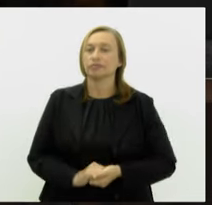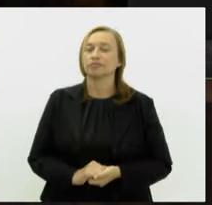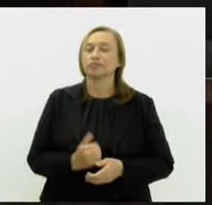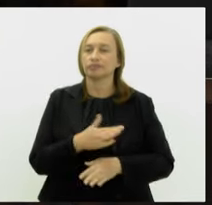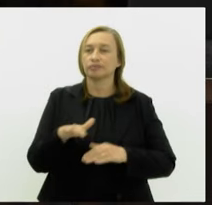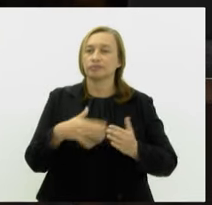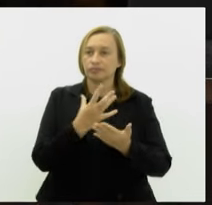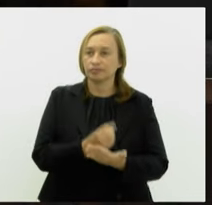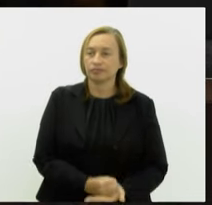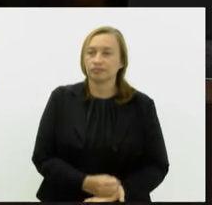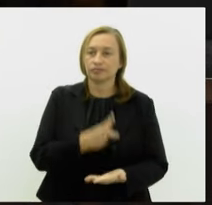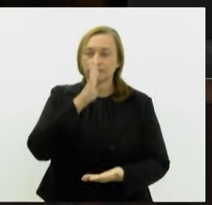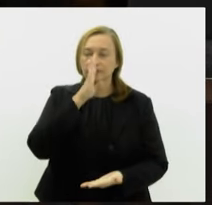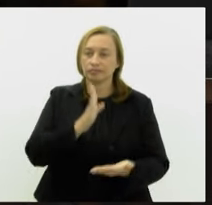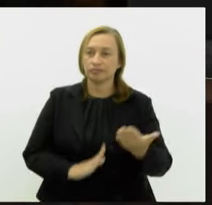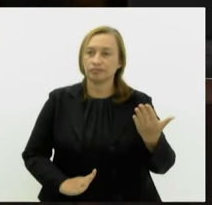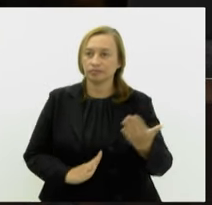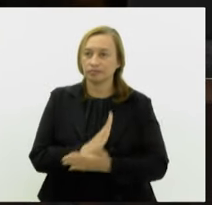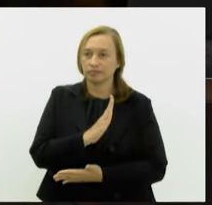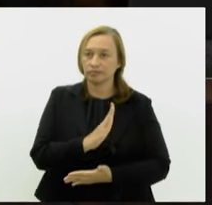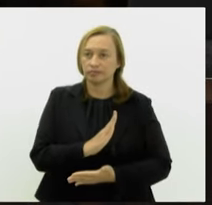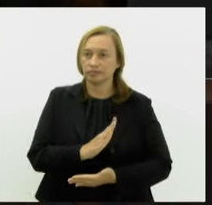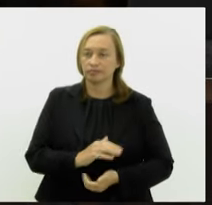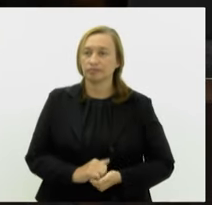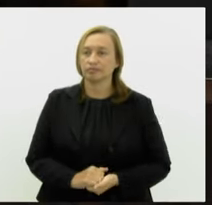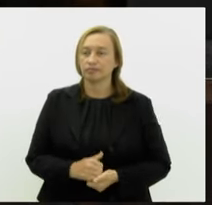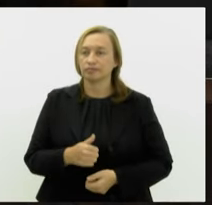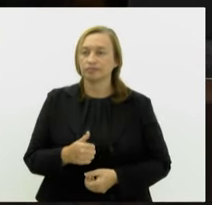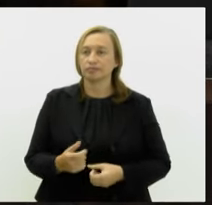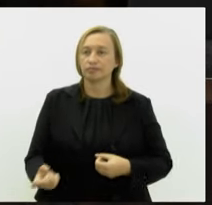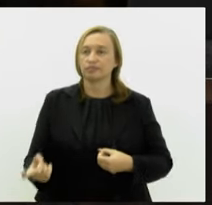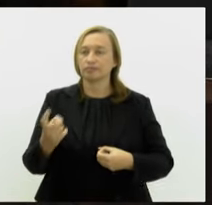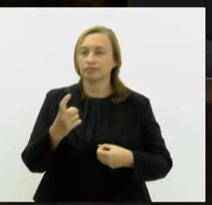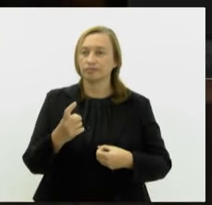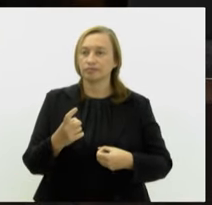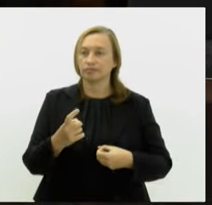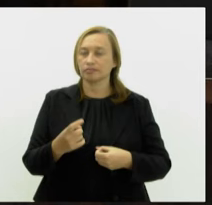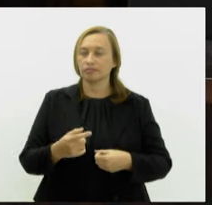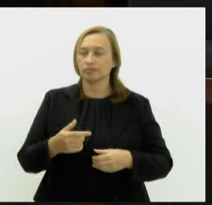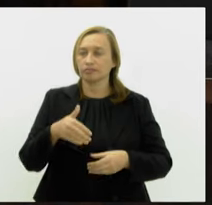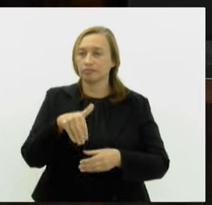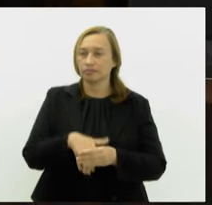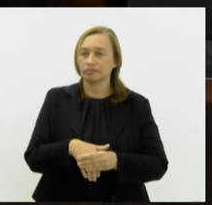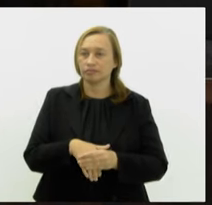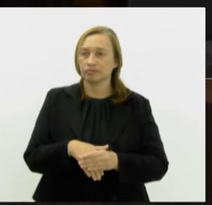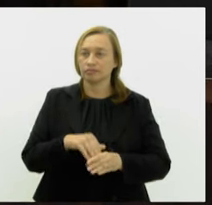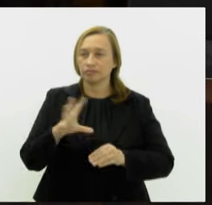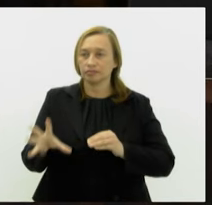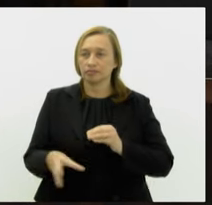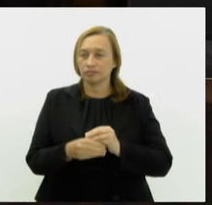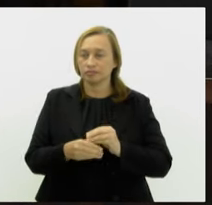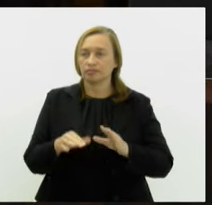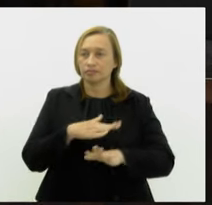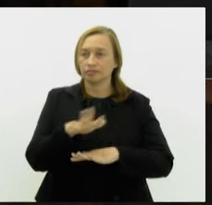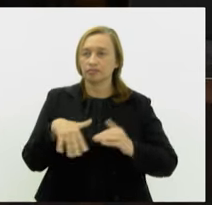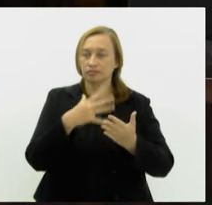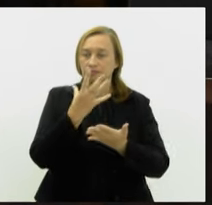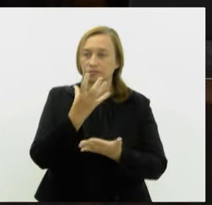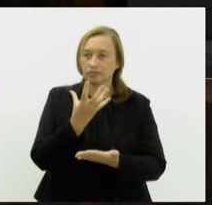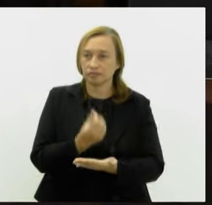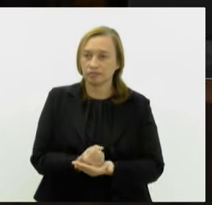senhores que aprovam, mantenha-se como estão. Aprovado em votação o projeto assim emendado. Os senhores que